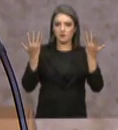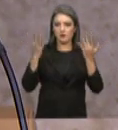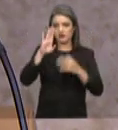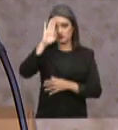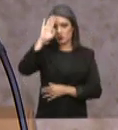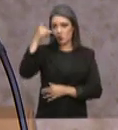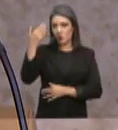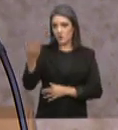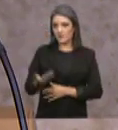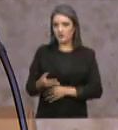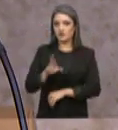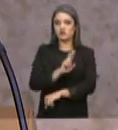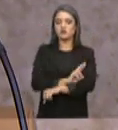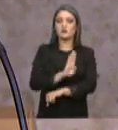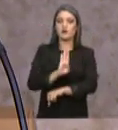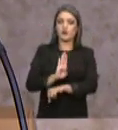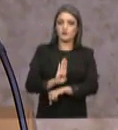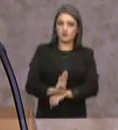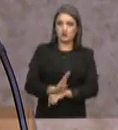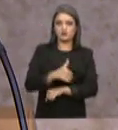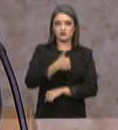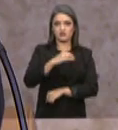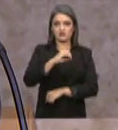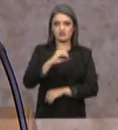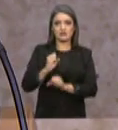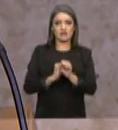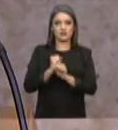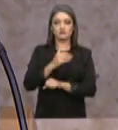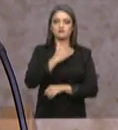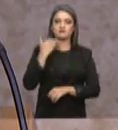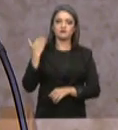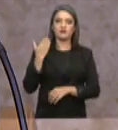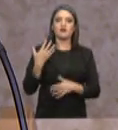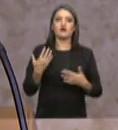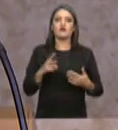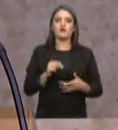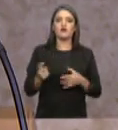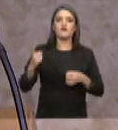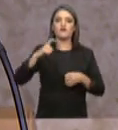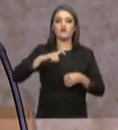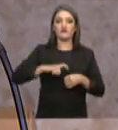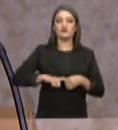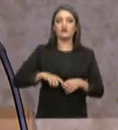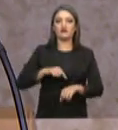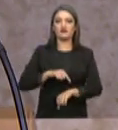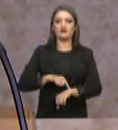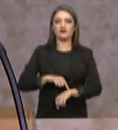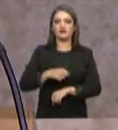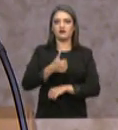Centenário de seu falecimento e Informo que retornaremos as